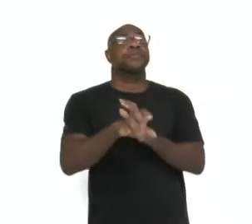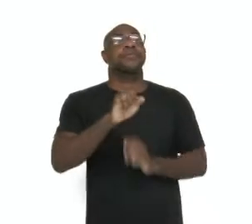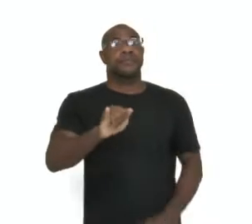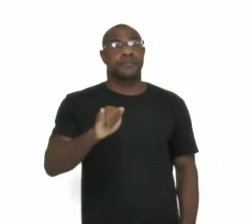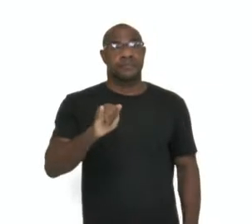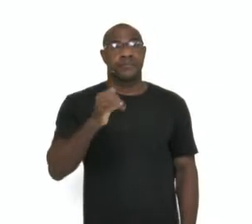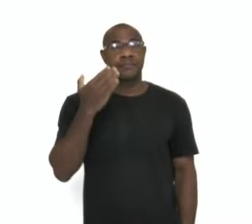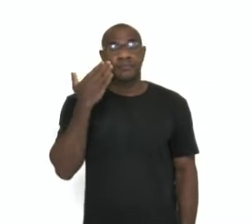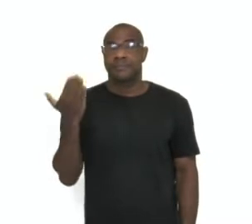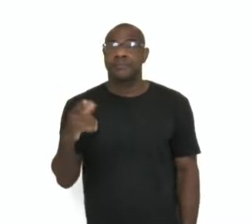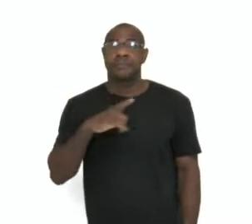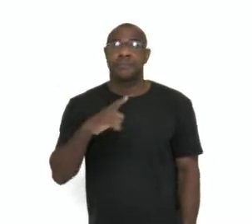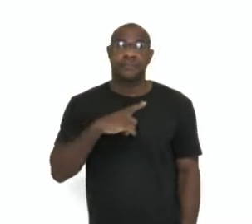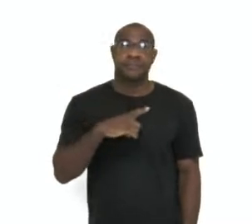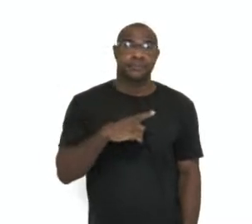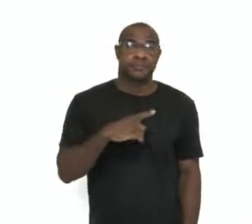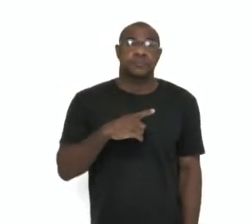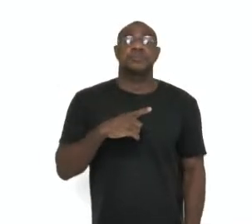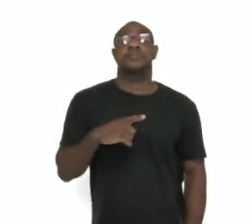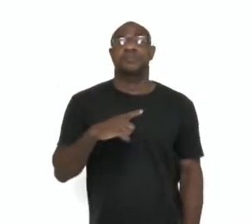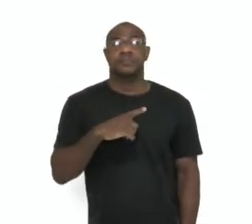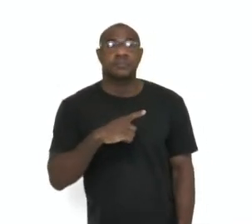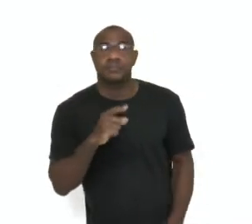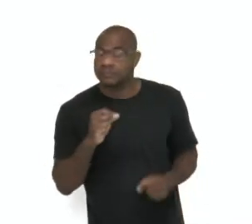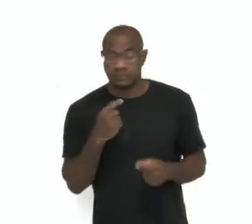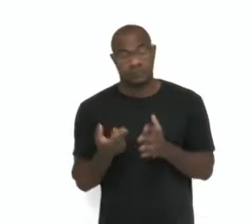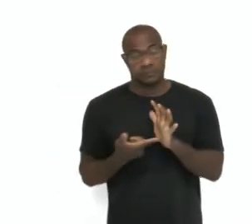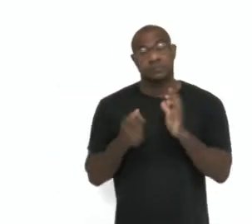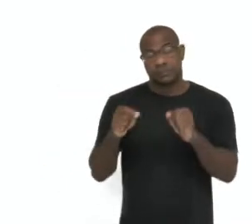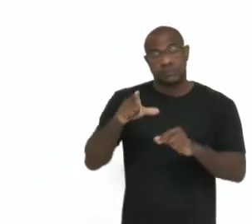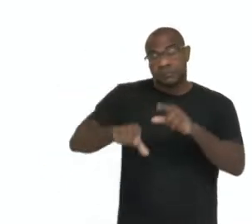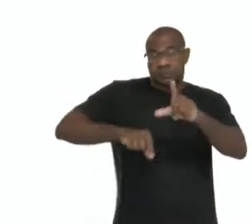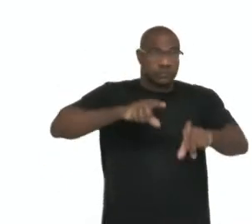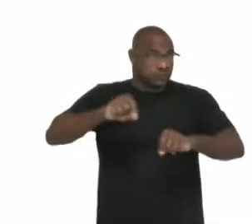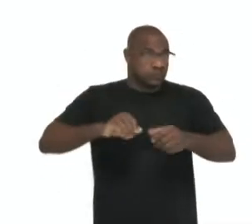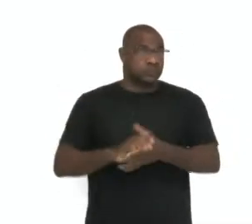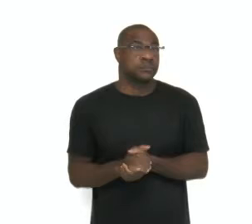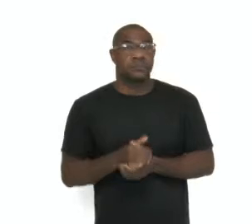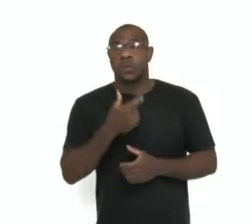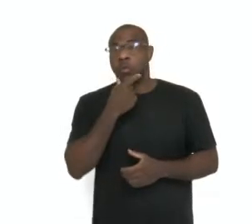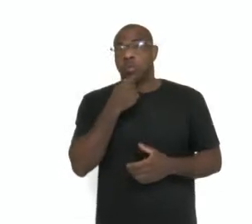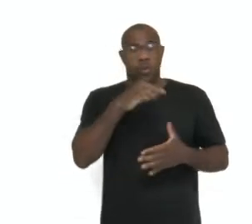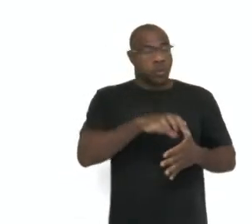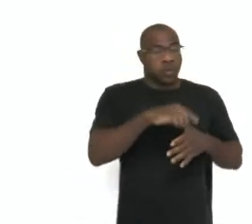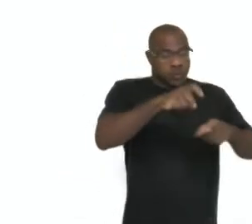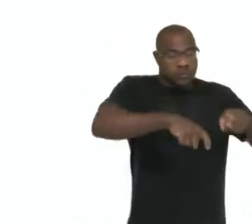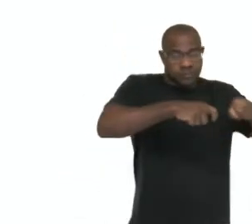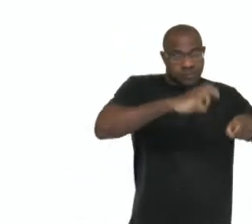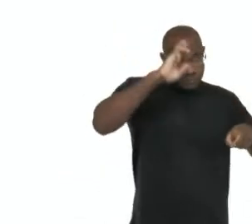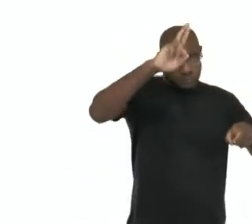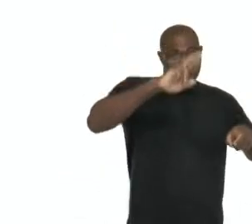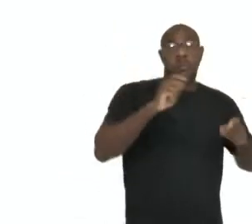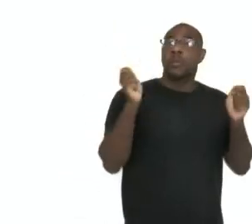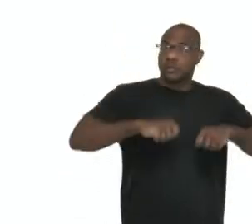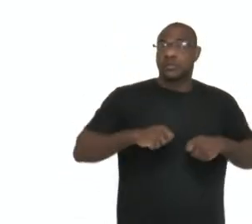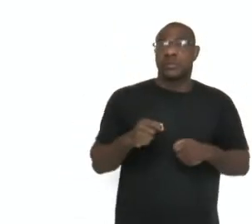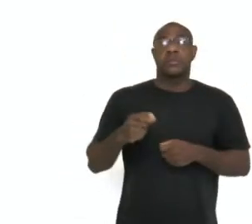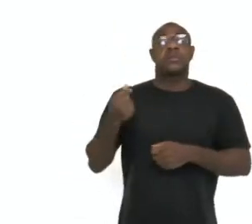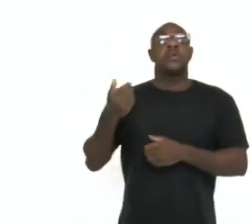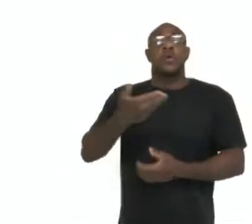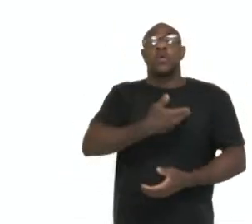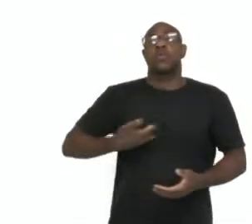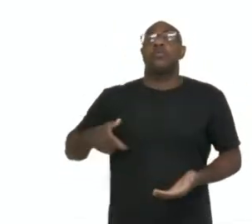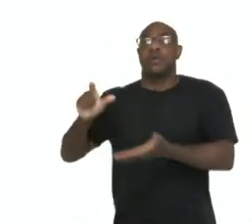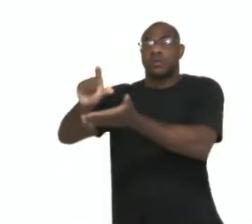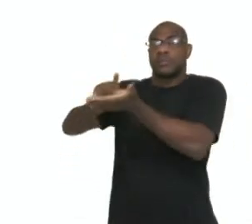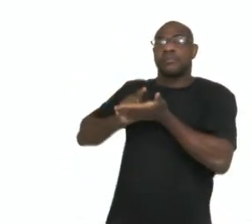Mas a lei ela acabava também, né, dando uma escolha. O proprietário ele podia receber do governo a quantia